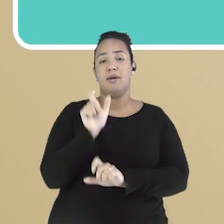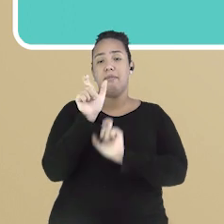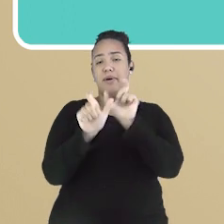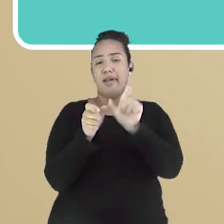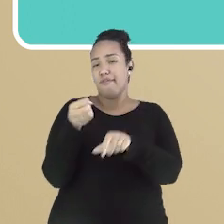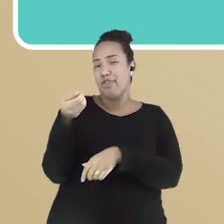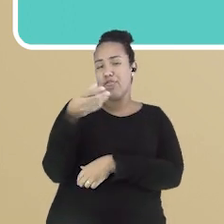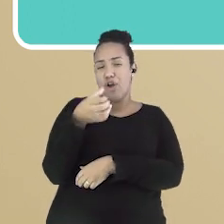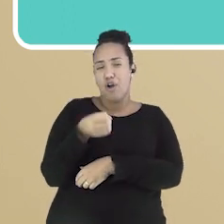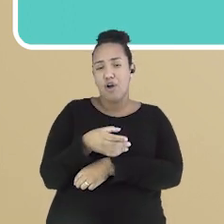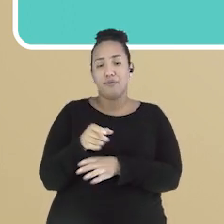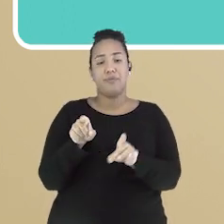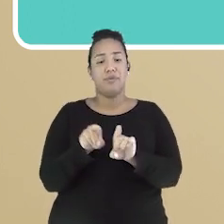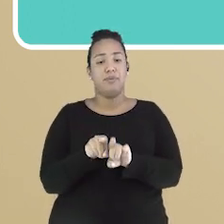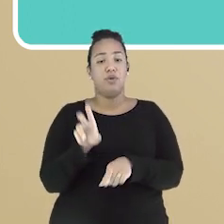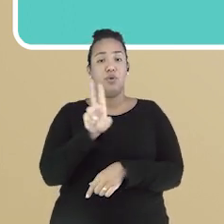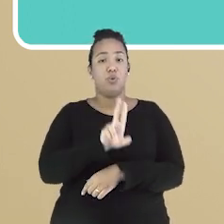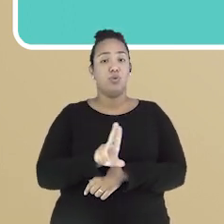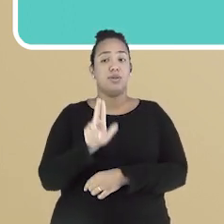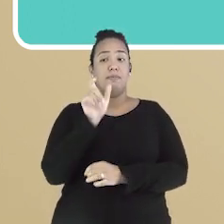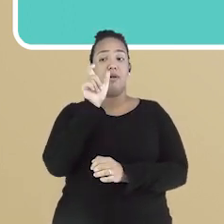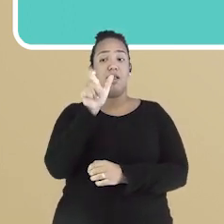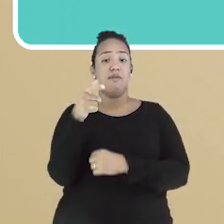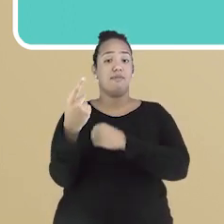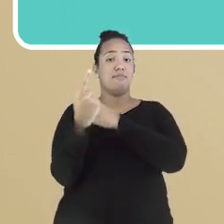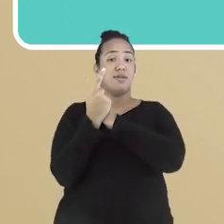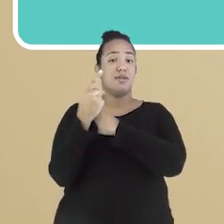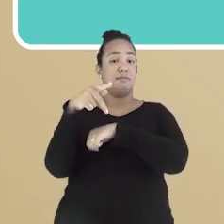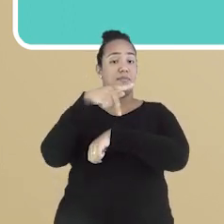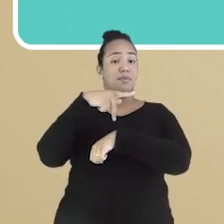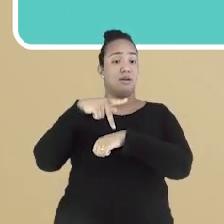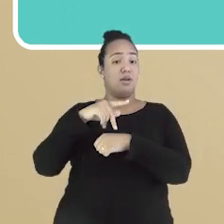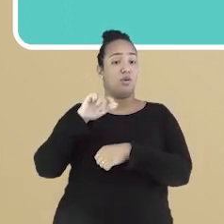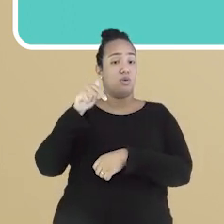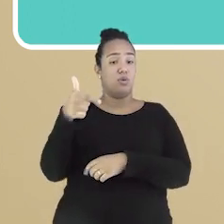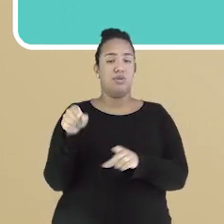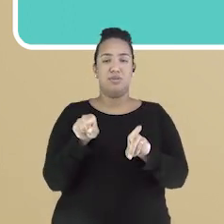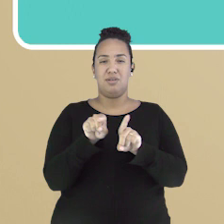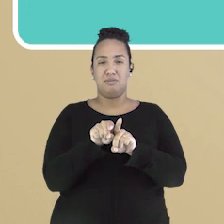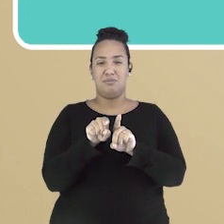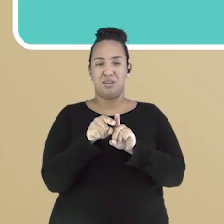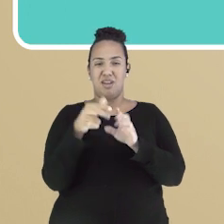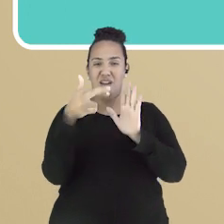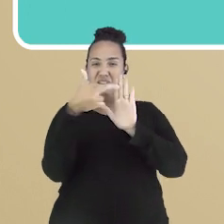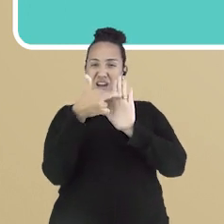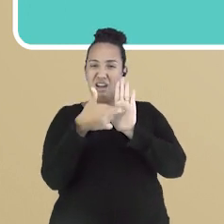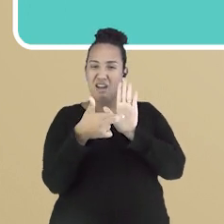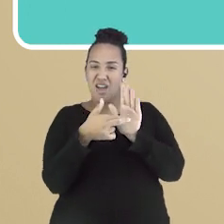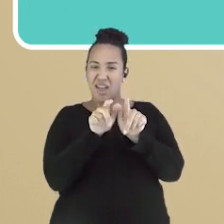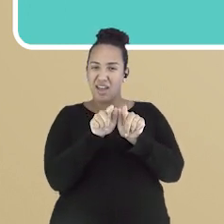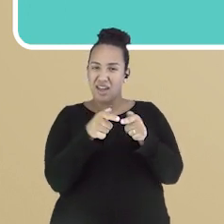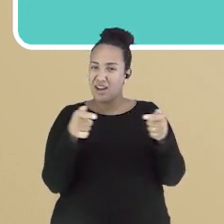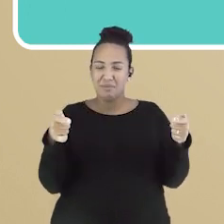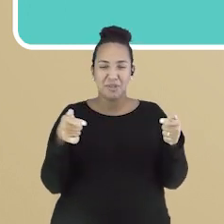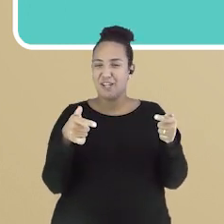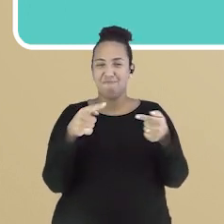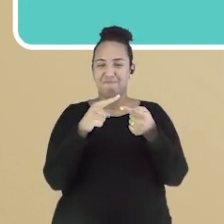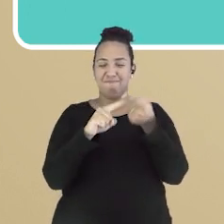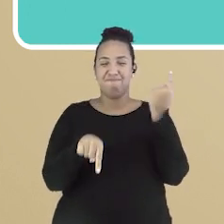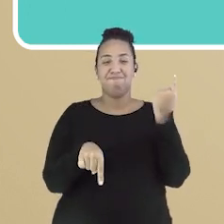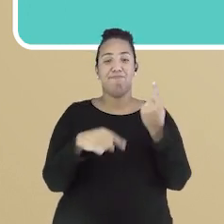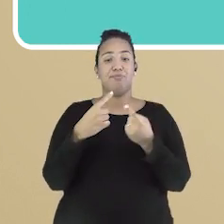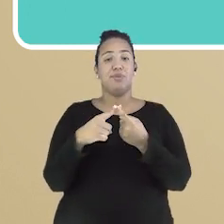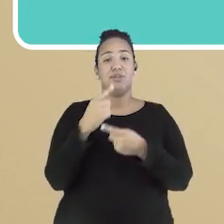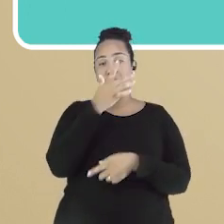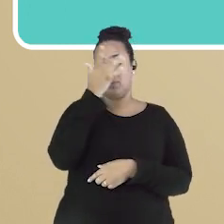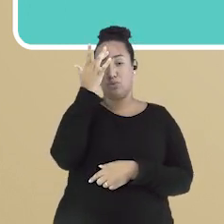surgem na língua, uso de palavras estrangeiras e não se preocupa em seguir à risca as regras gramaticais do português, uma vez que o seu